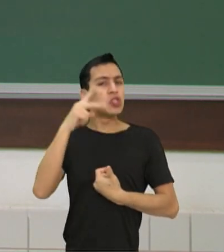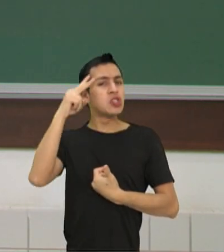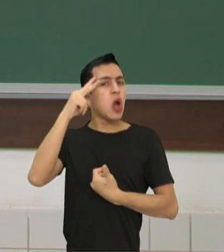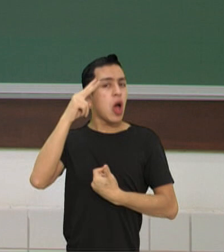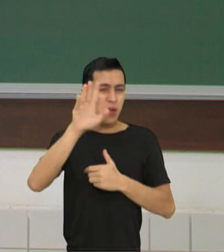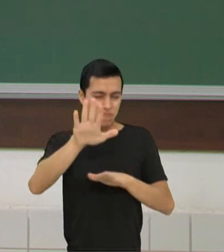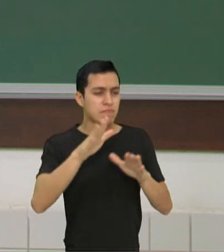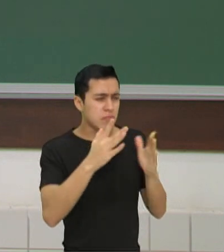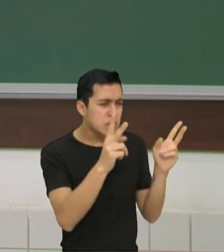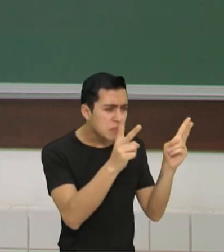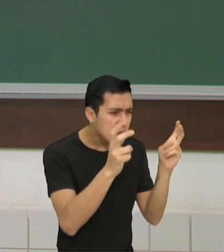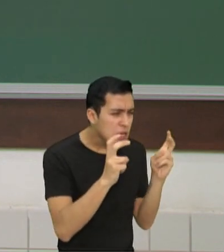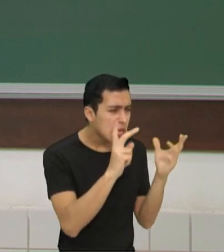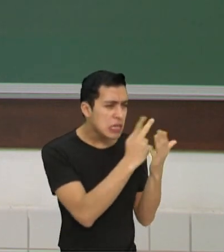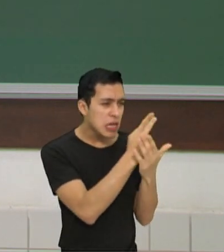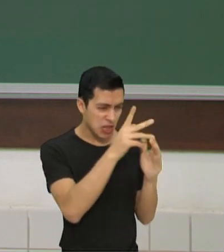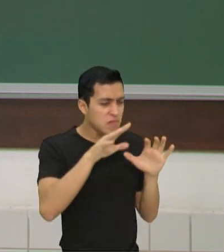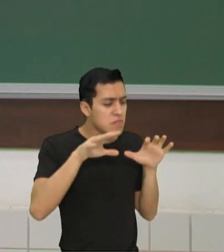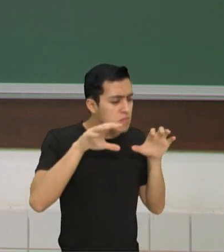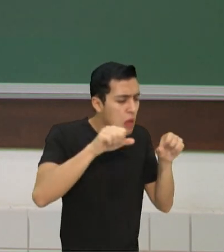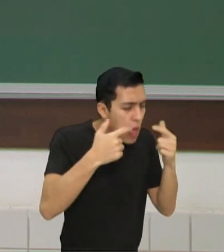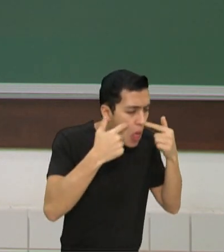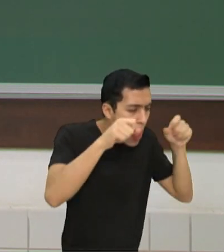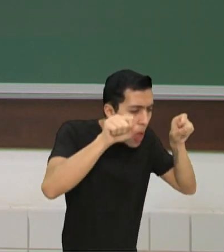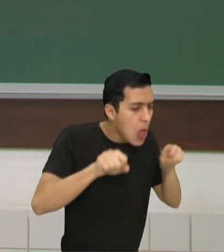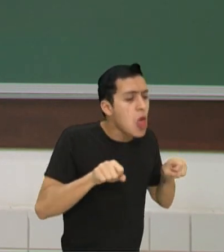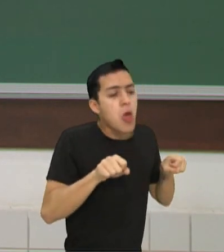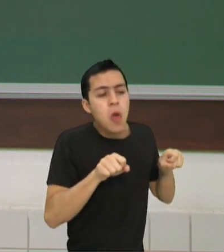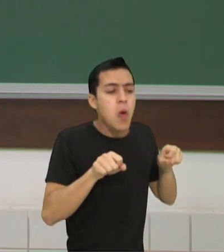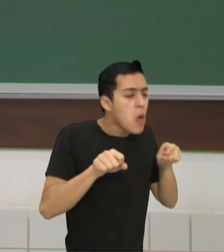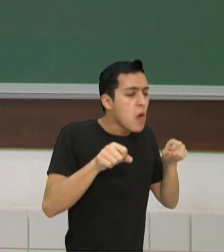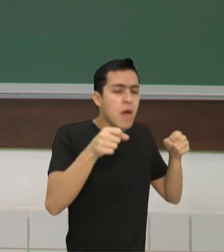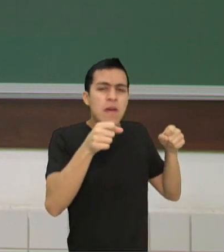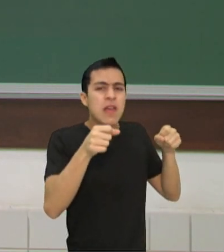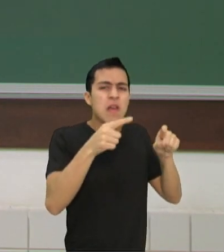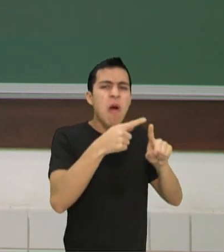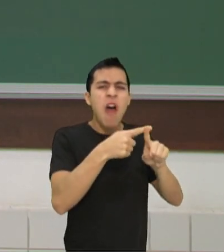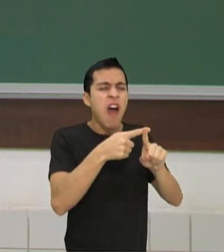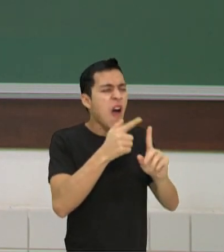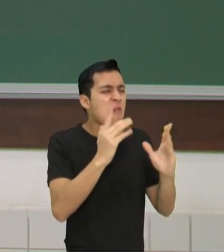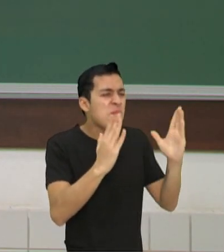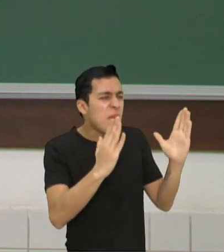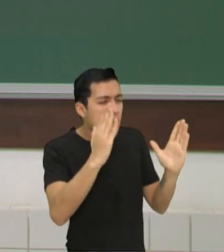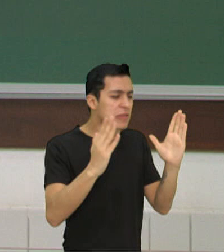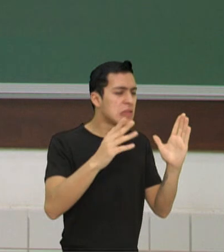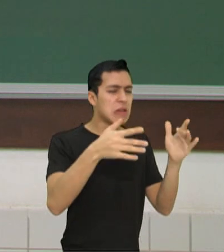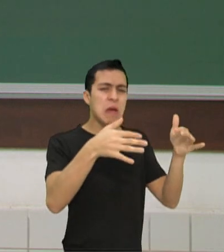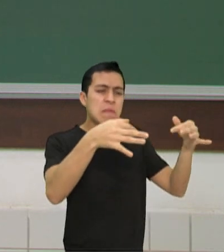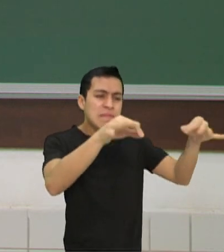ele analisa a fonte, ele analisa alguma coisa que ficou no passado, seja um pedaço de